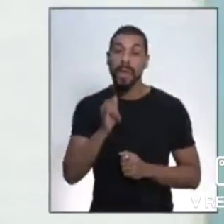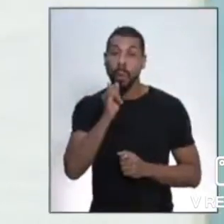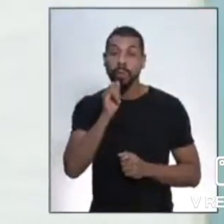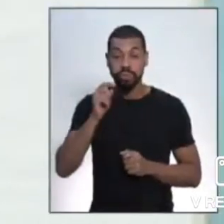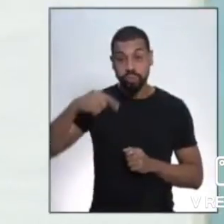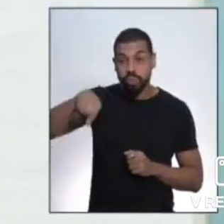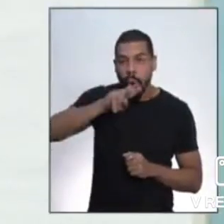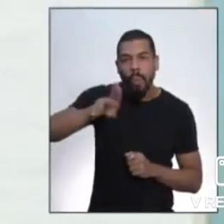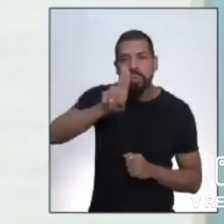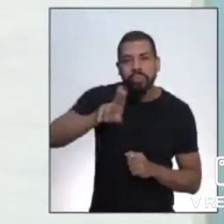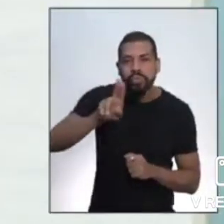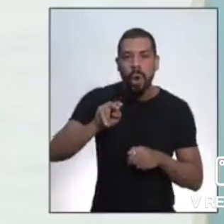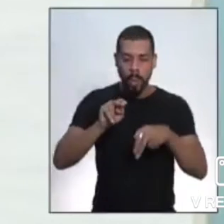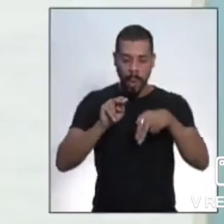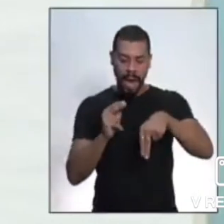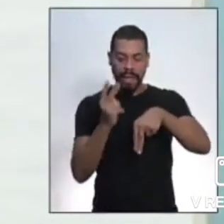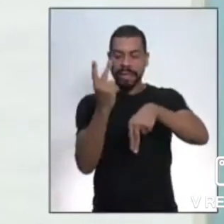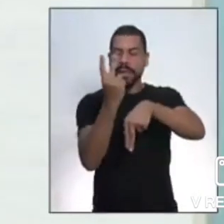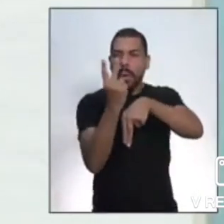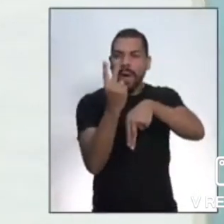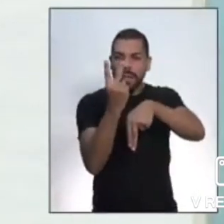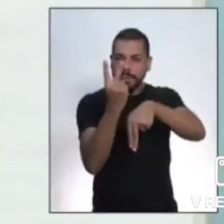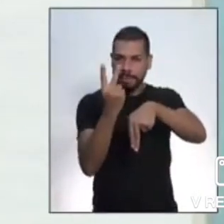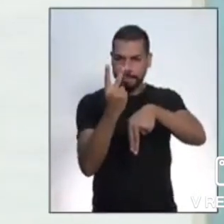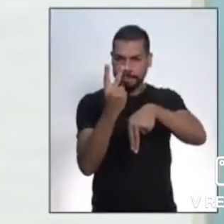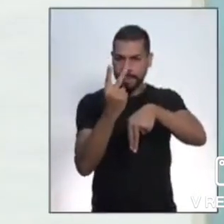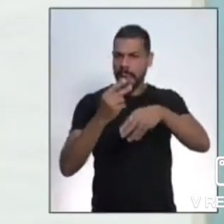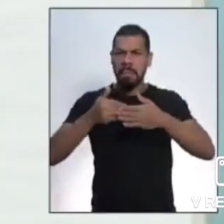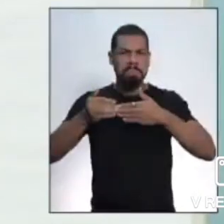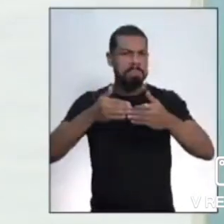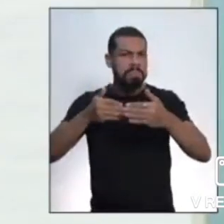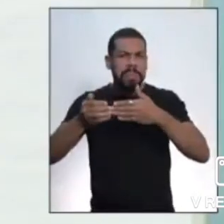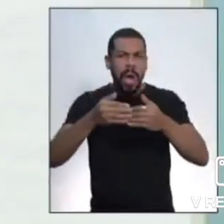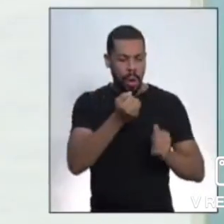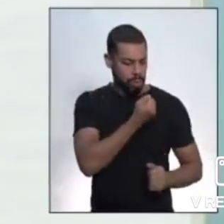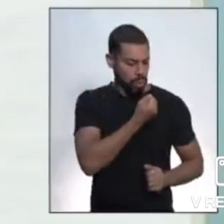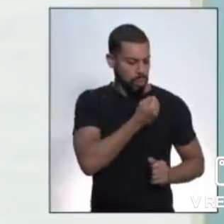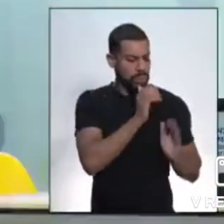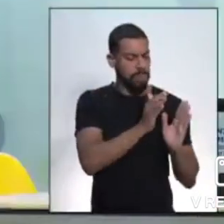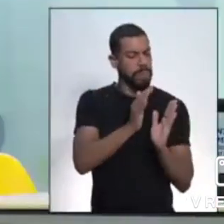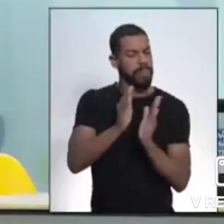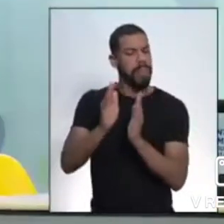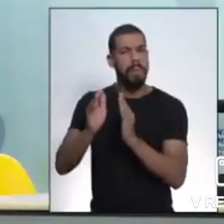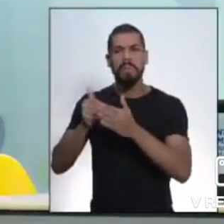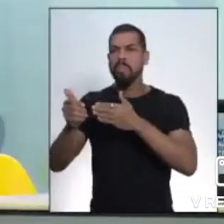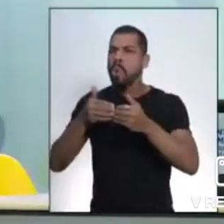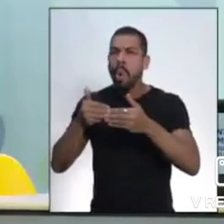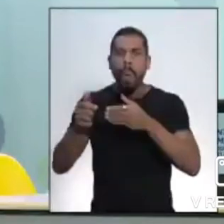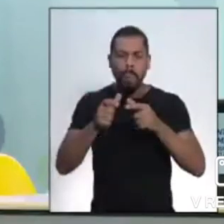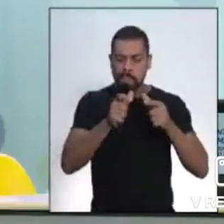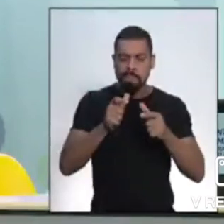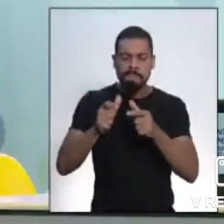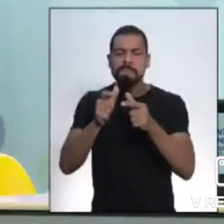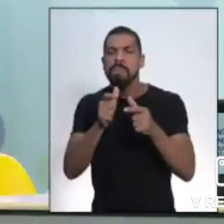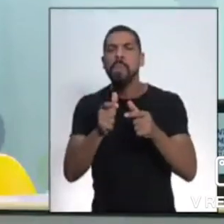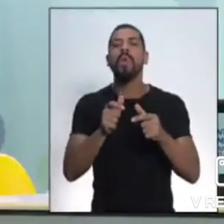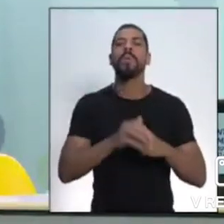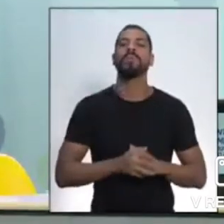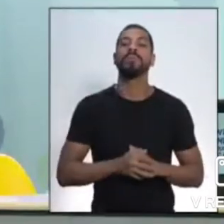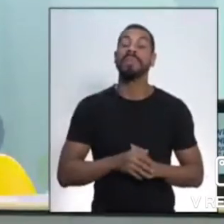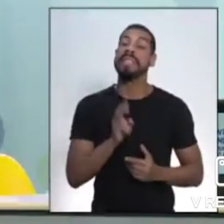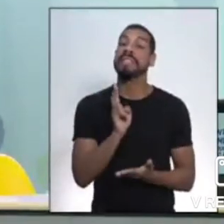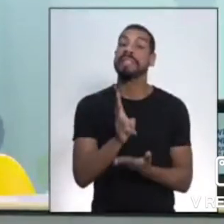quadrado. Ela é o termo geral para qualquer número desta sequência, para qualquer posição desta sequência, nós